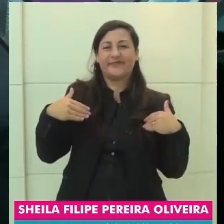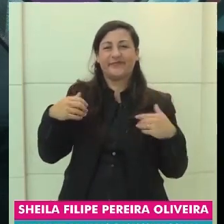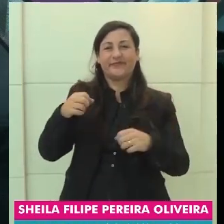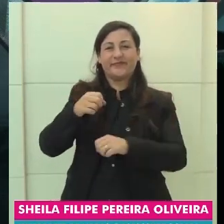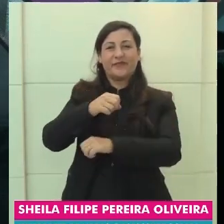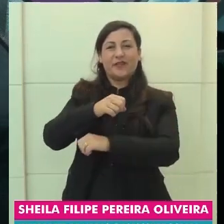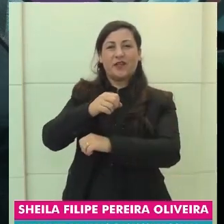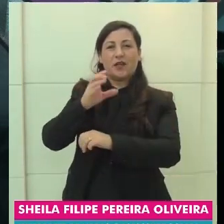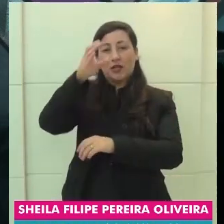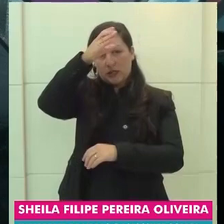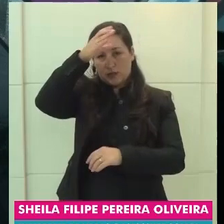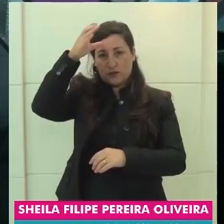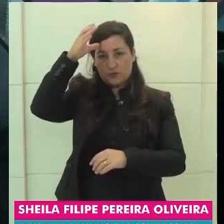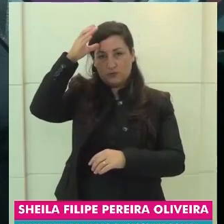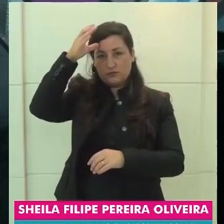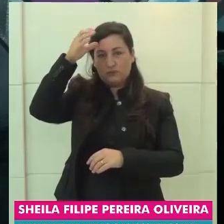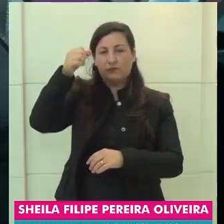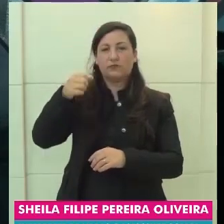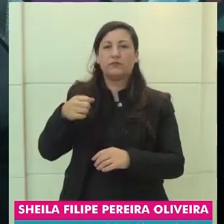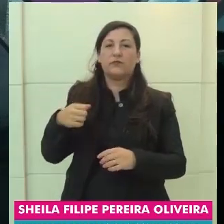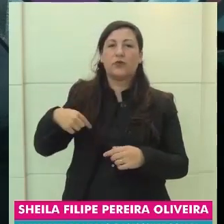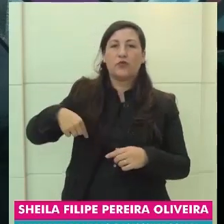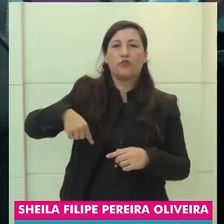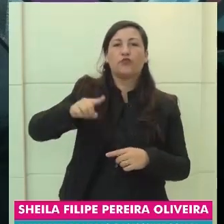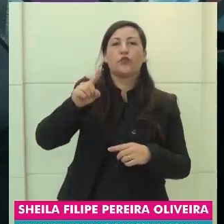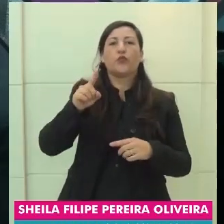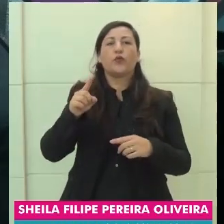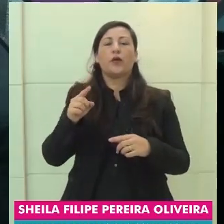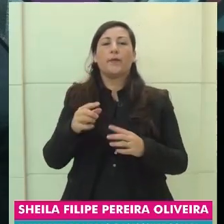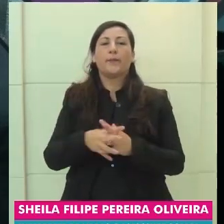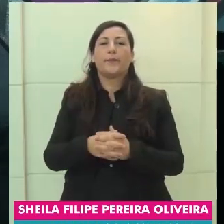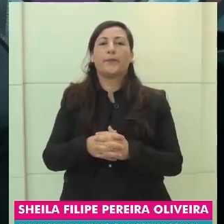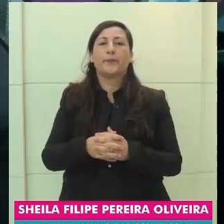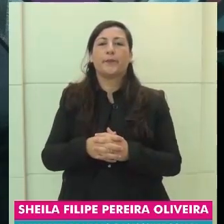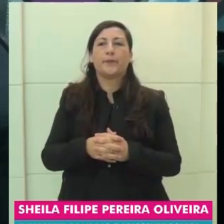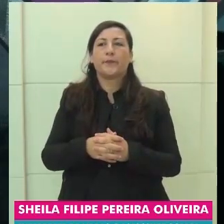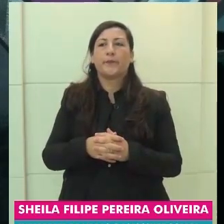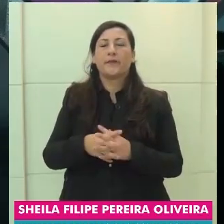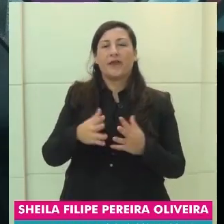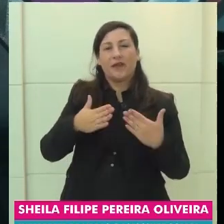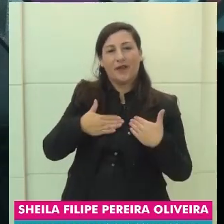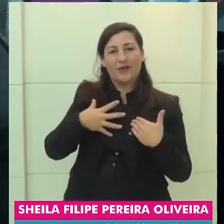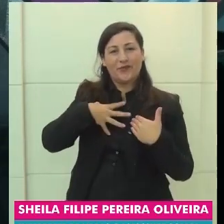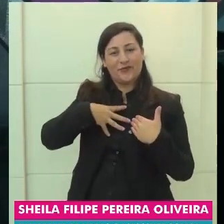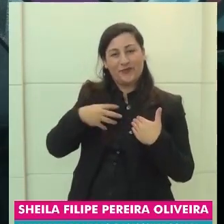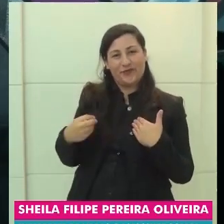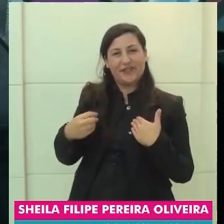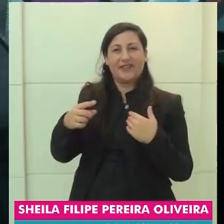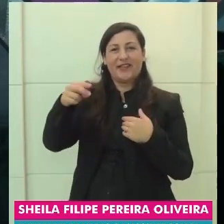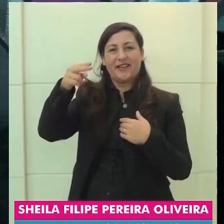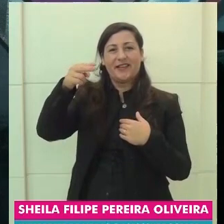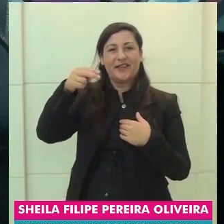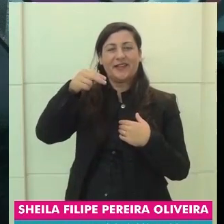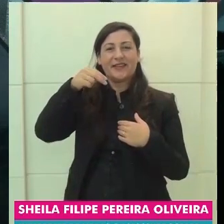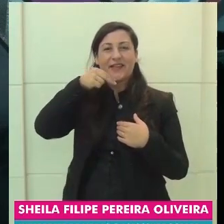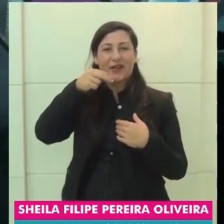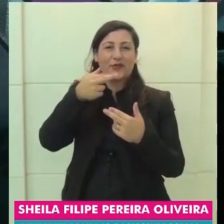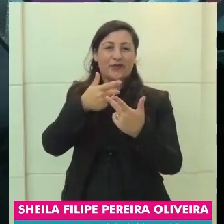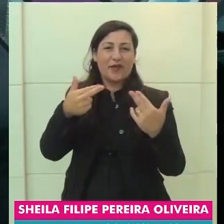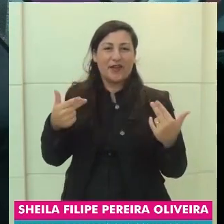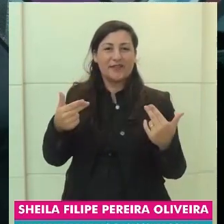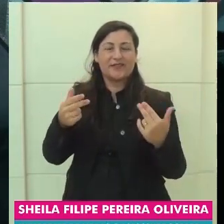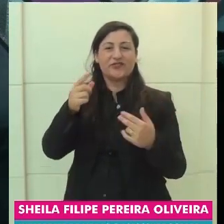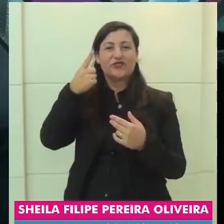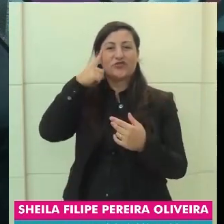Criciúma, que foi a nossa comemoração do dia das mães ali, minha e das minhas filhas com os netos. Porque